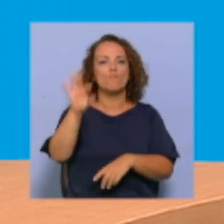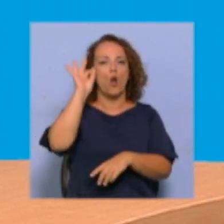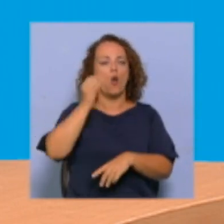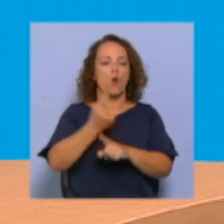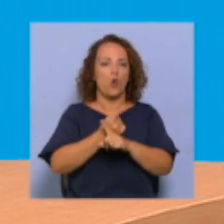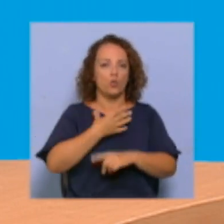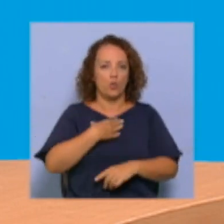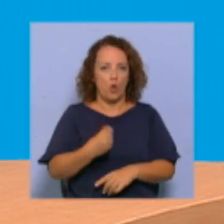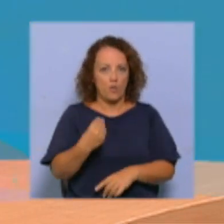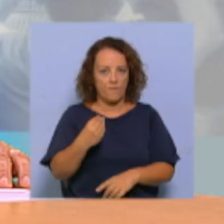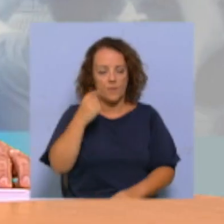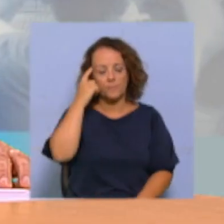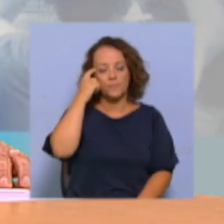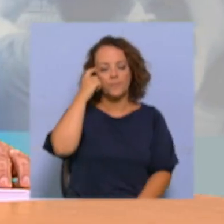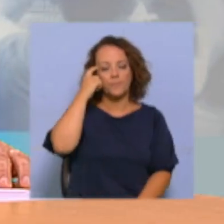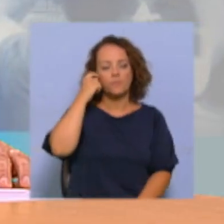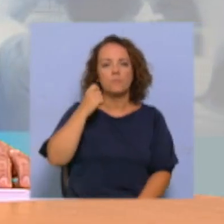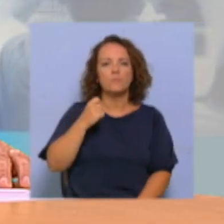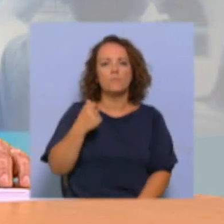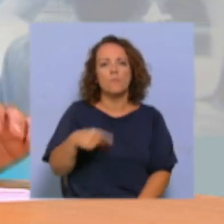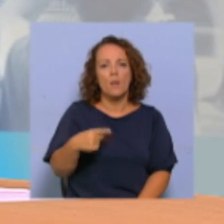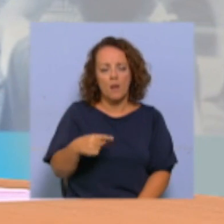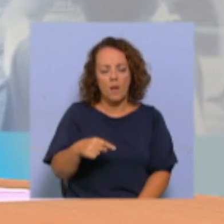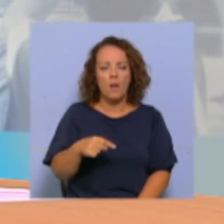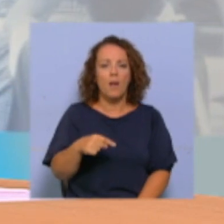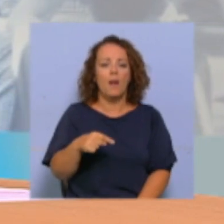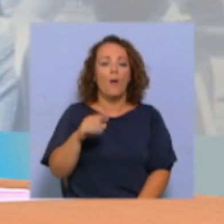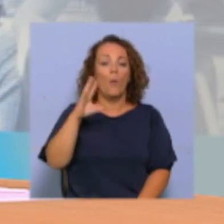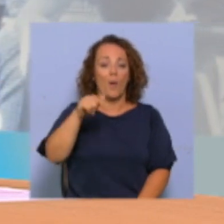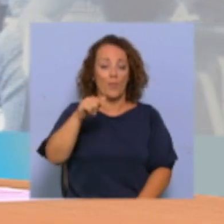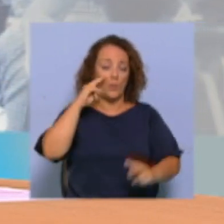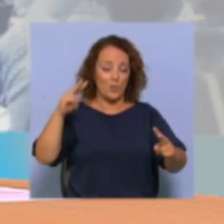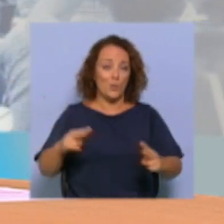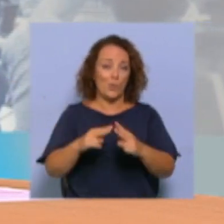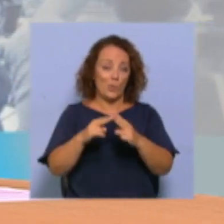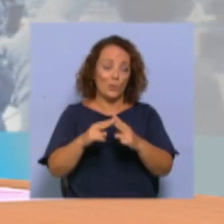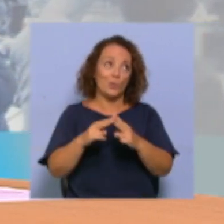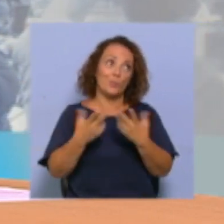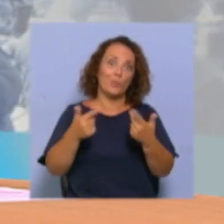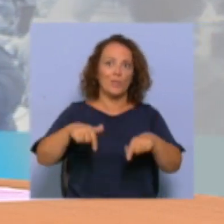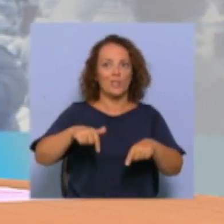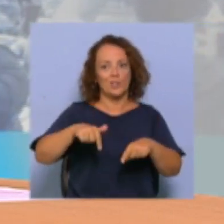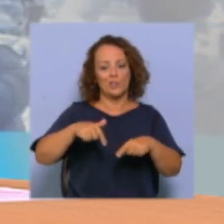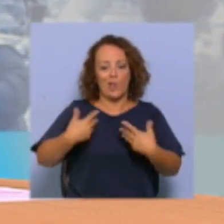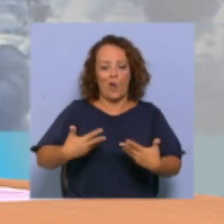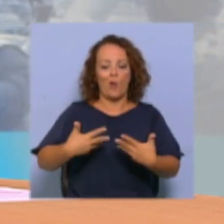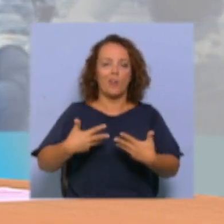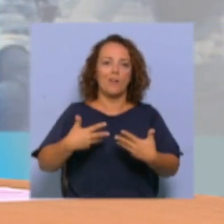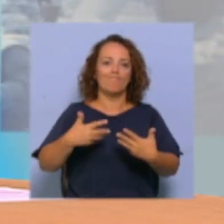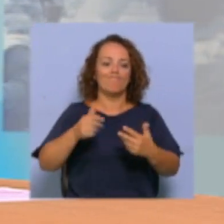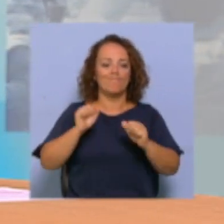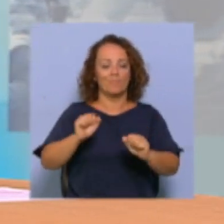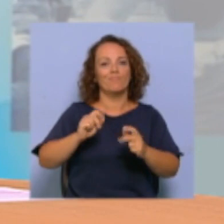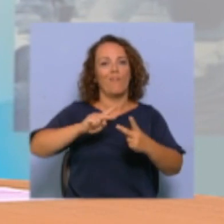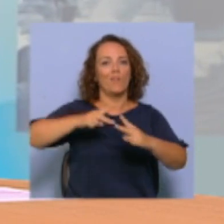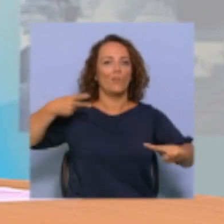um momento importante nestes encontros e o facto de serem desta vez mais virtual não o anulou